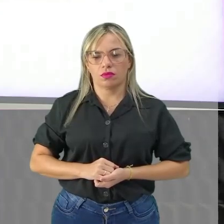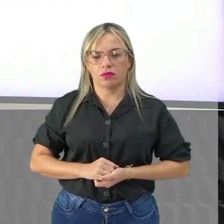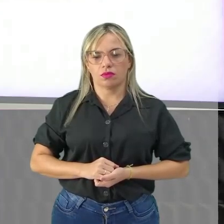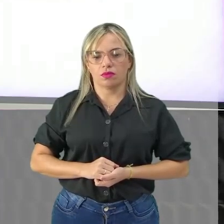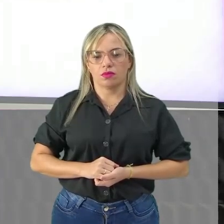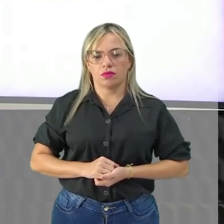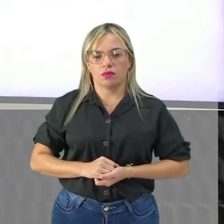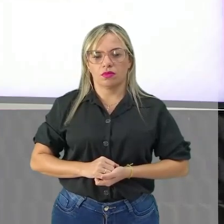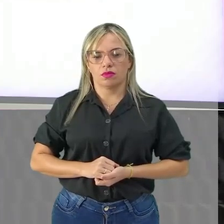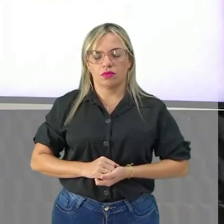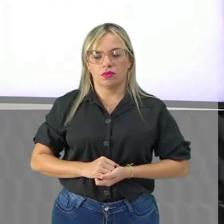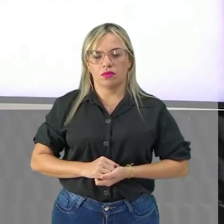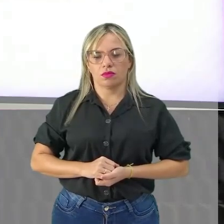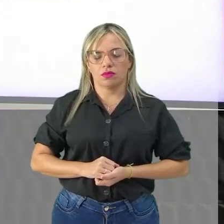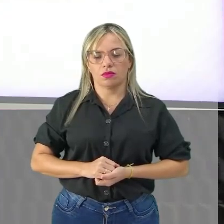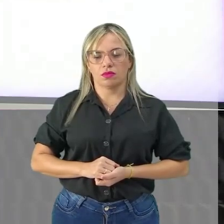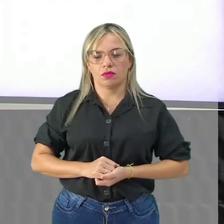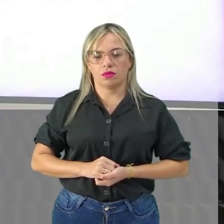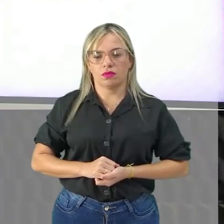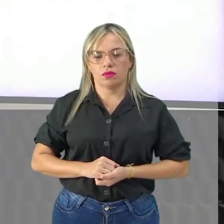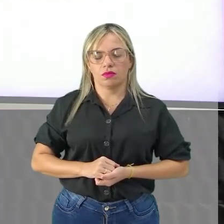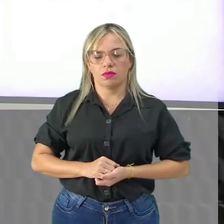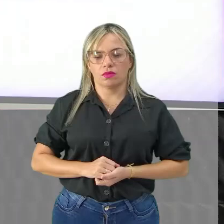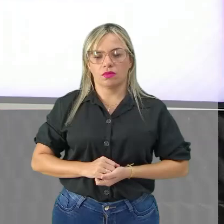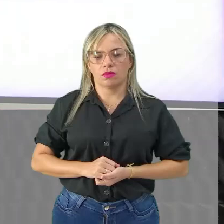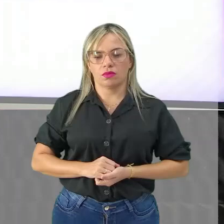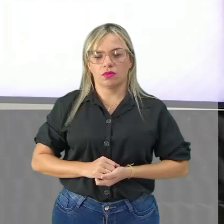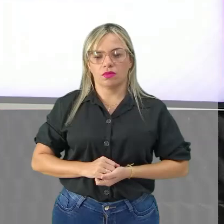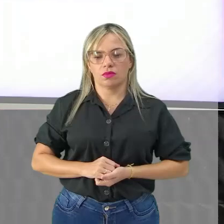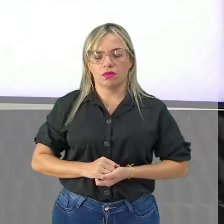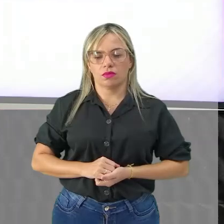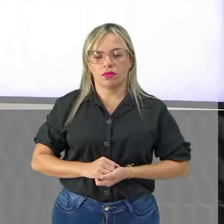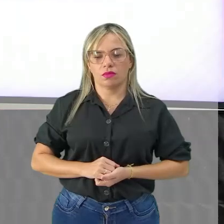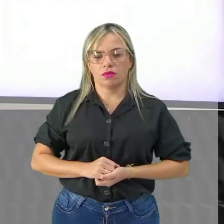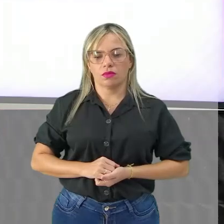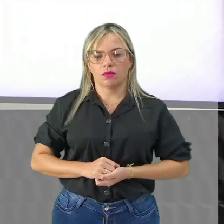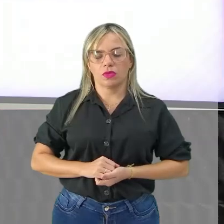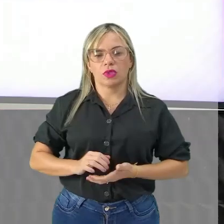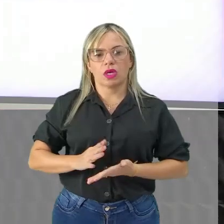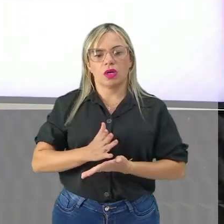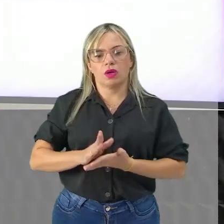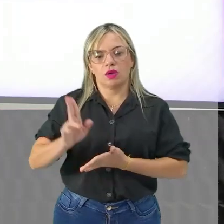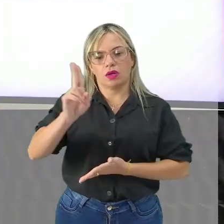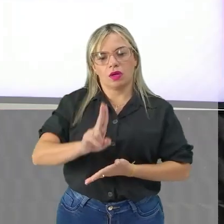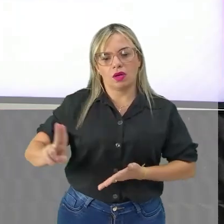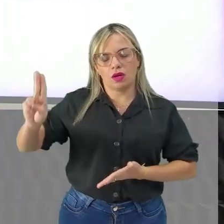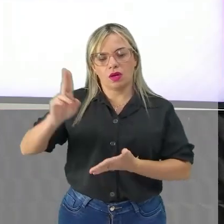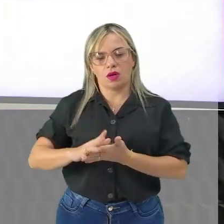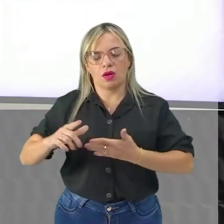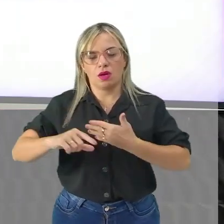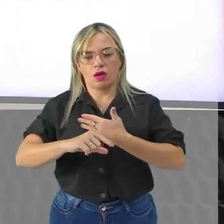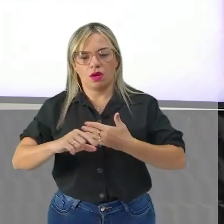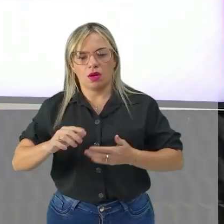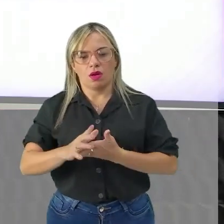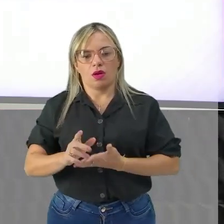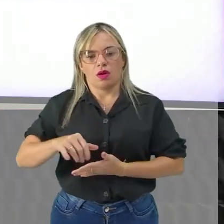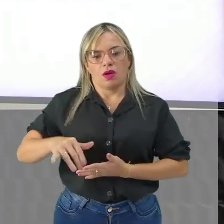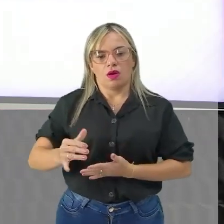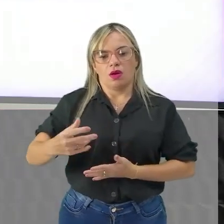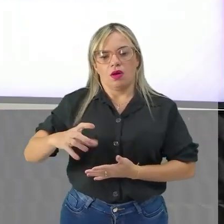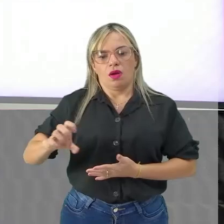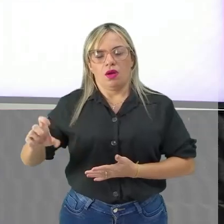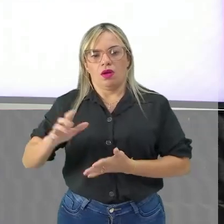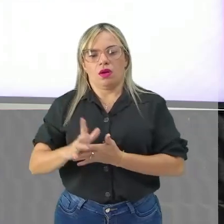Eu realmente não sei pronunciar, tá? Mas é Yale ou Yale, alguma coisa assim. Me ajudem aí, quando for esses nomes assim